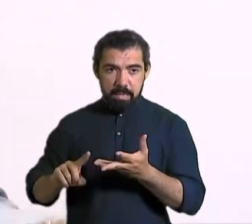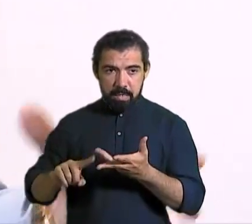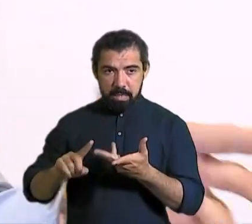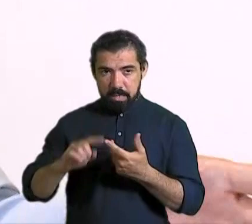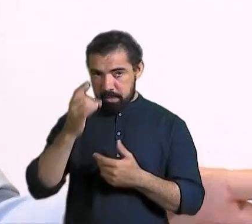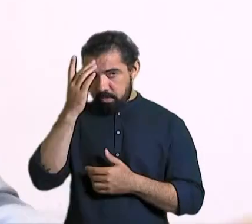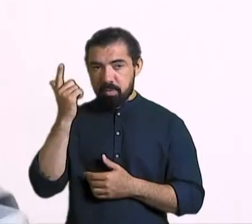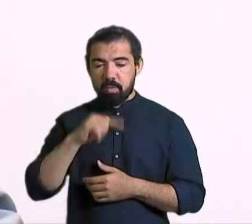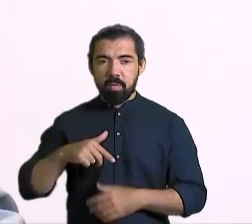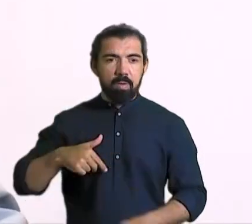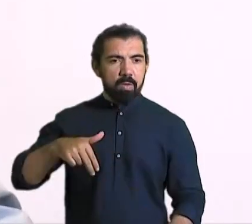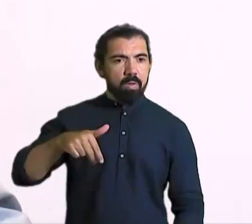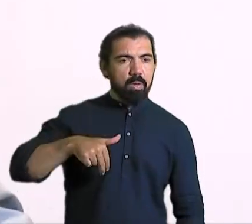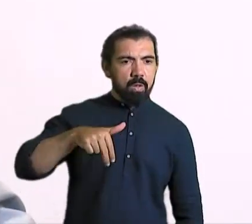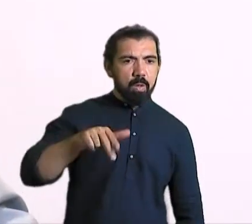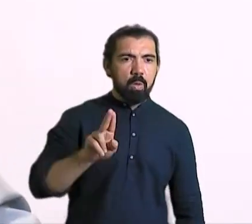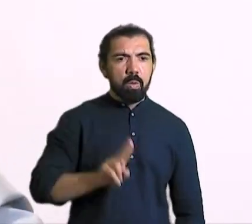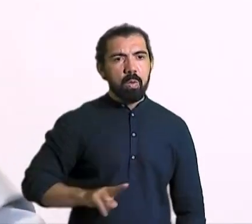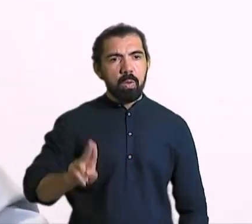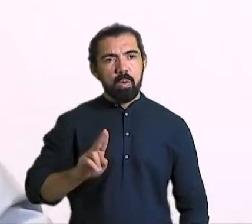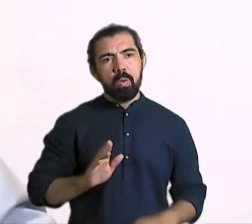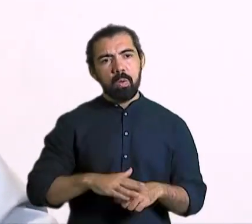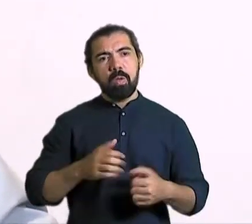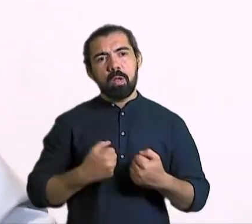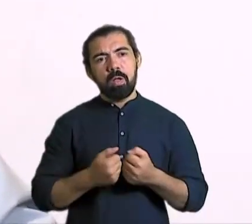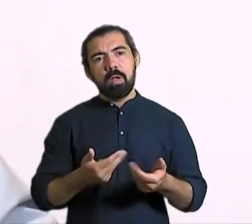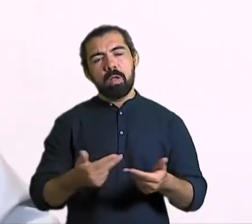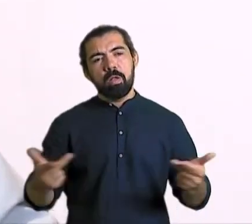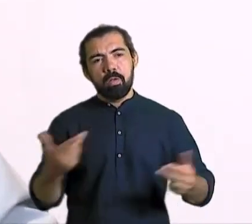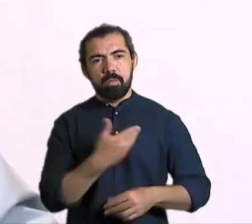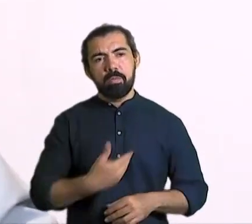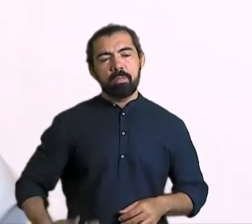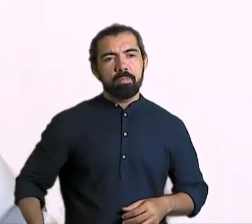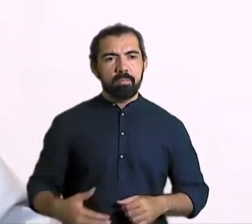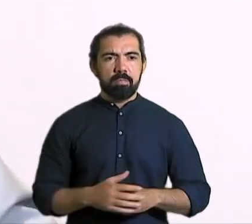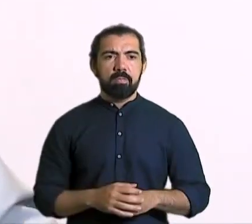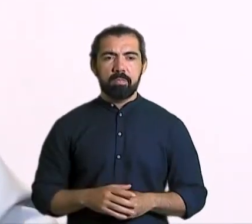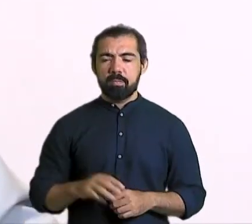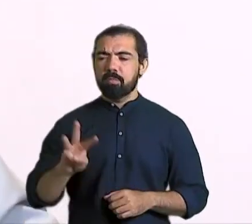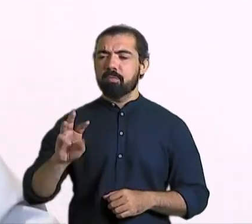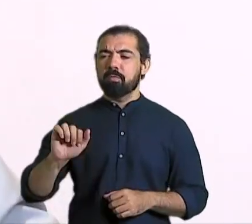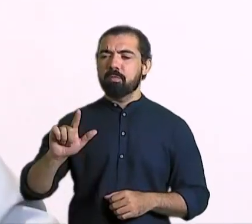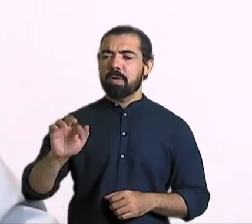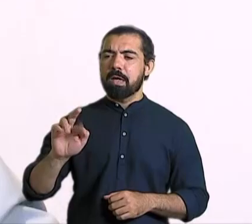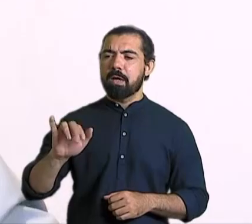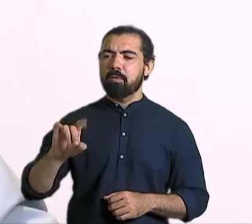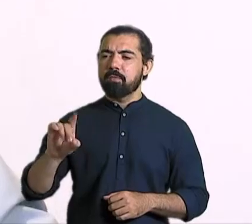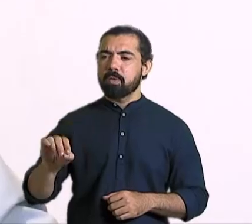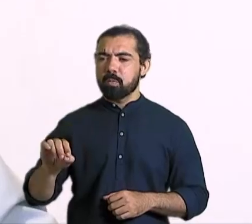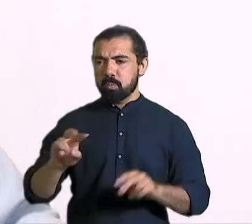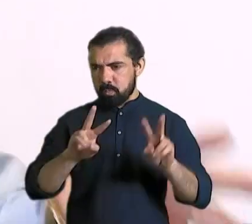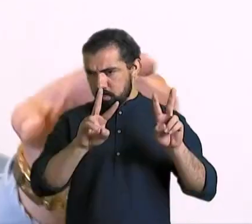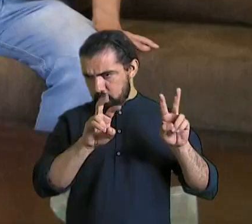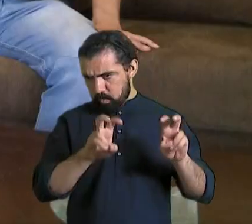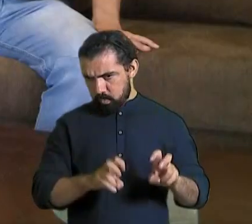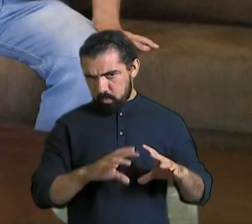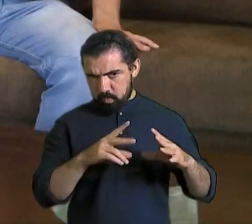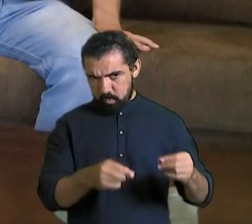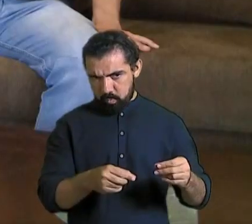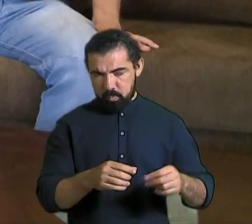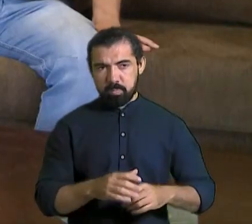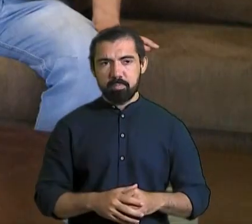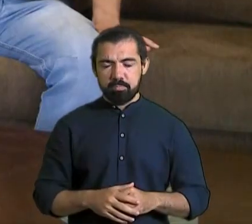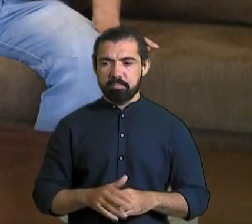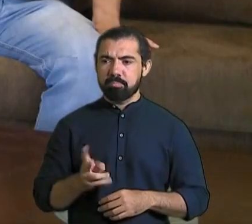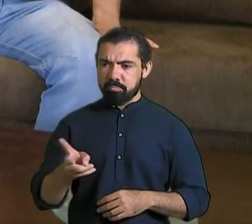para se locomover utilizando os transportes públicos. Valfredo, nessa questão toda, eu sempre